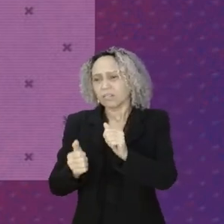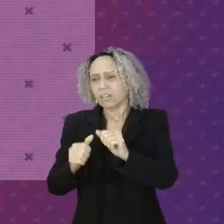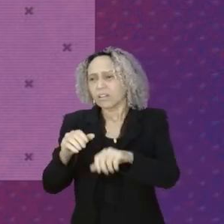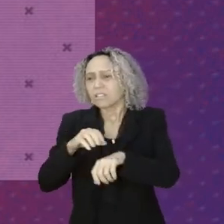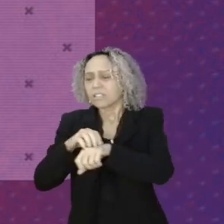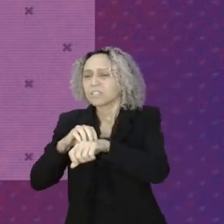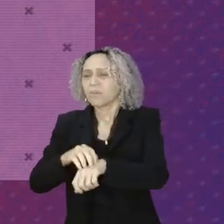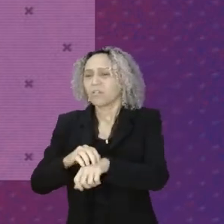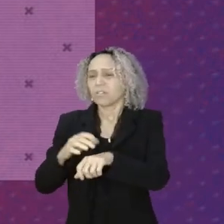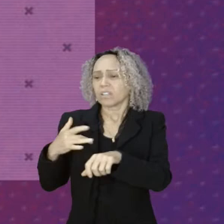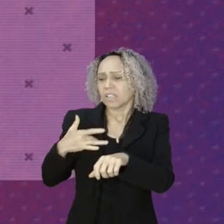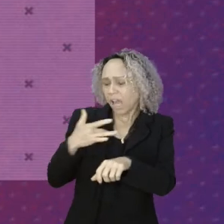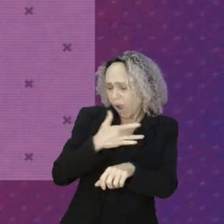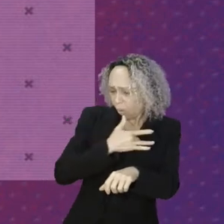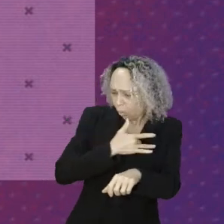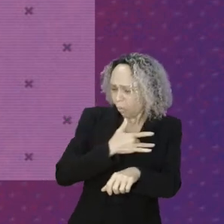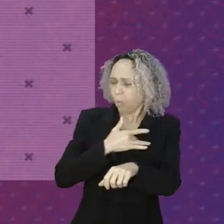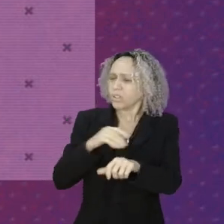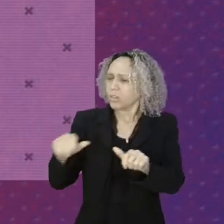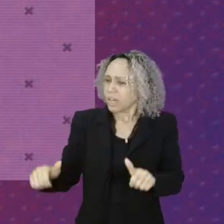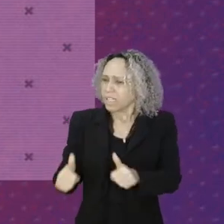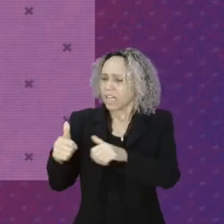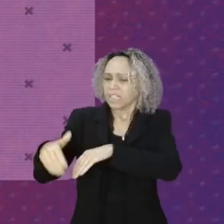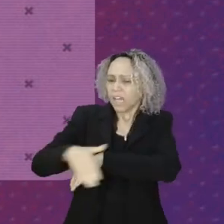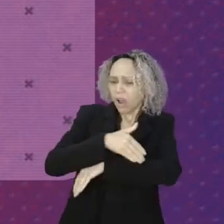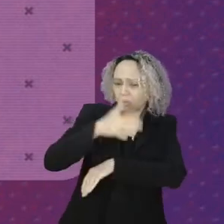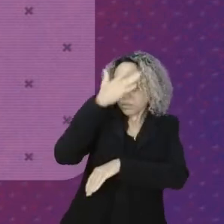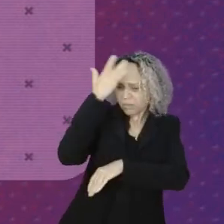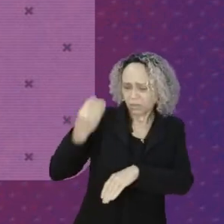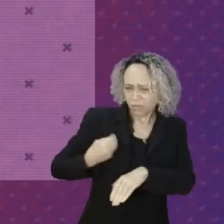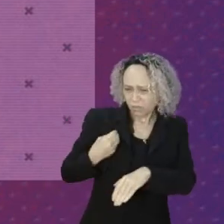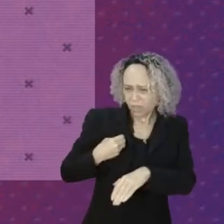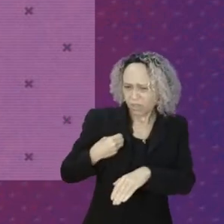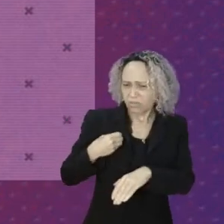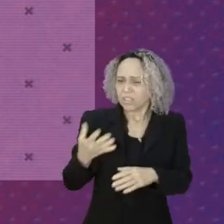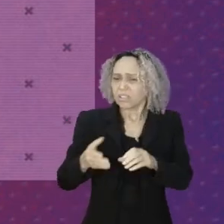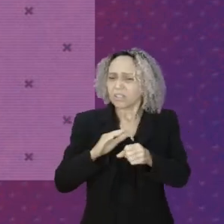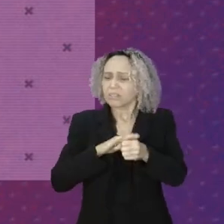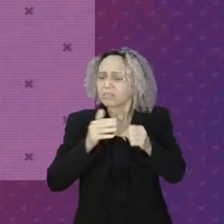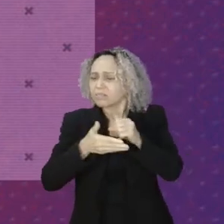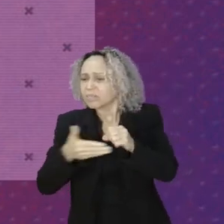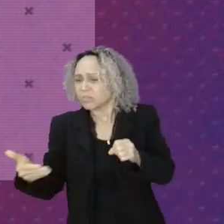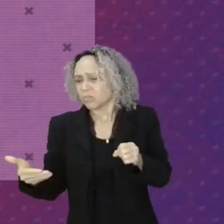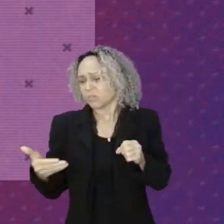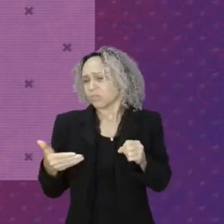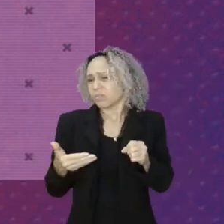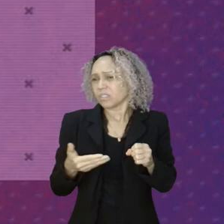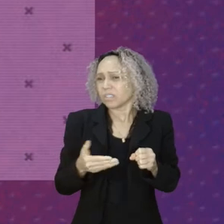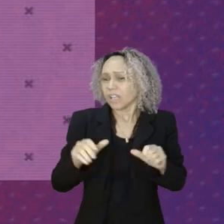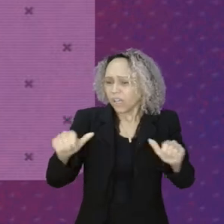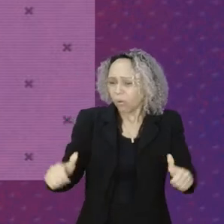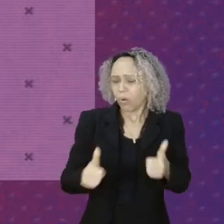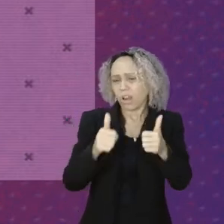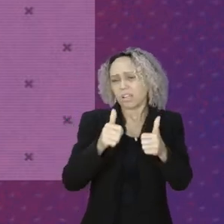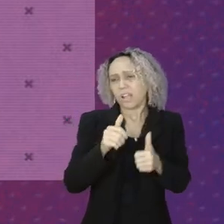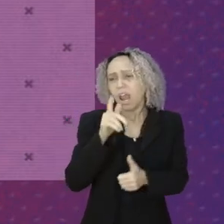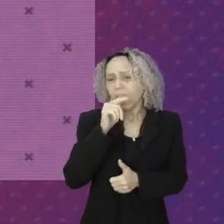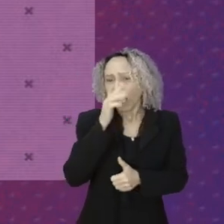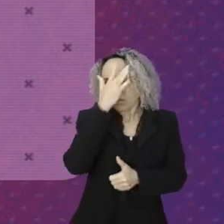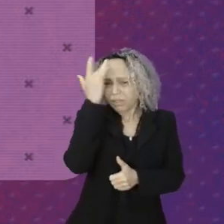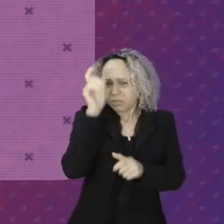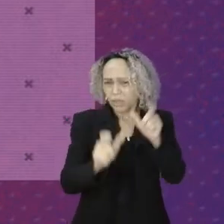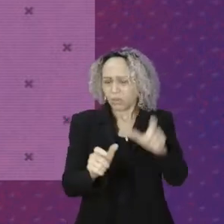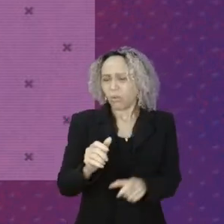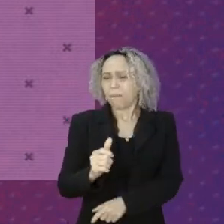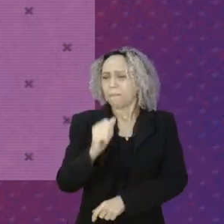na qualidade da rua que as pessoas moram, na coleta de esgoto, no tratamento de esgoto, na qualidade da água que as pessoas